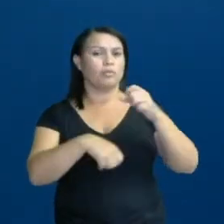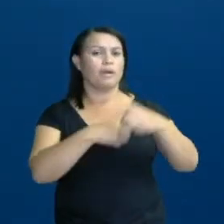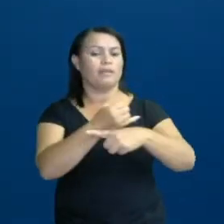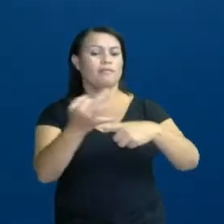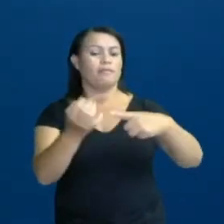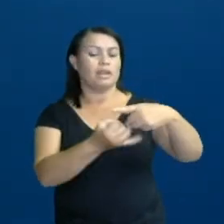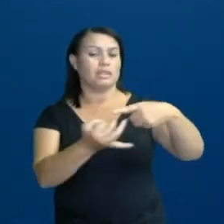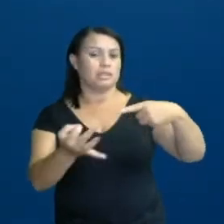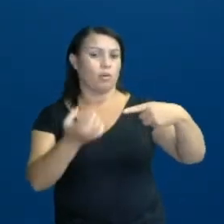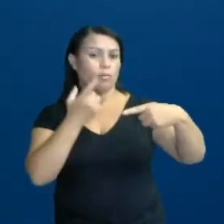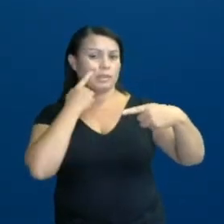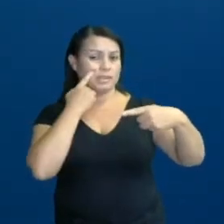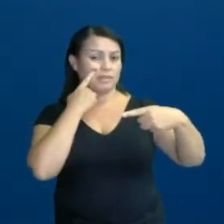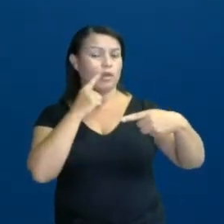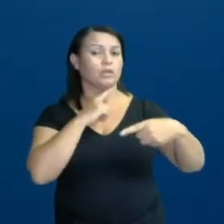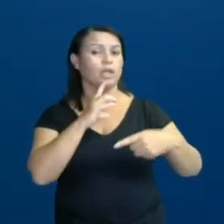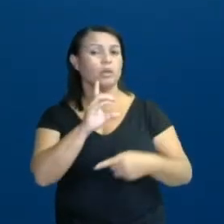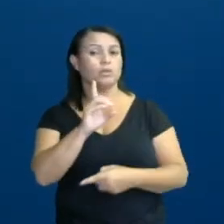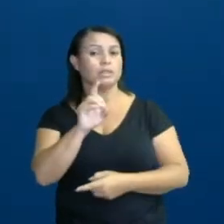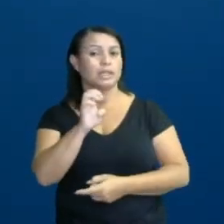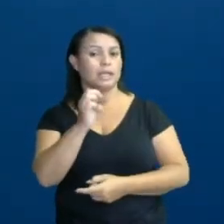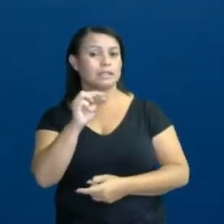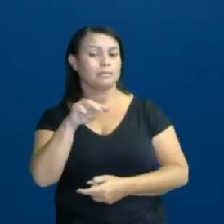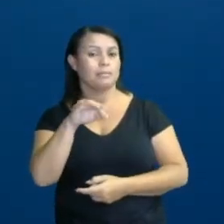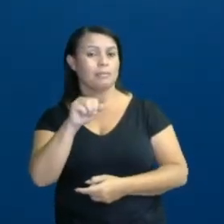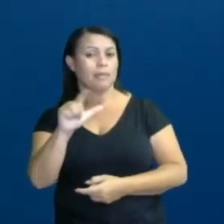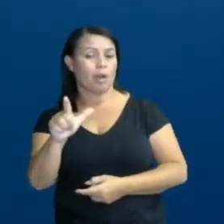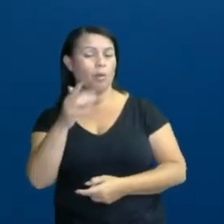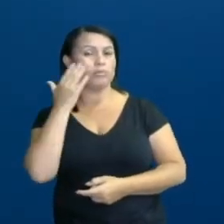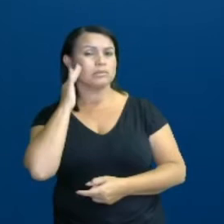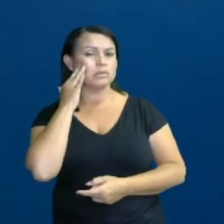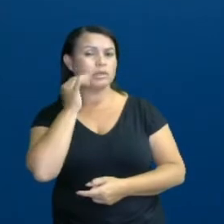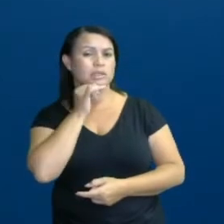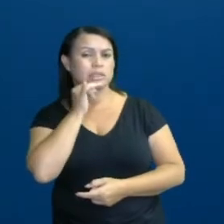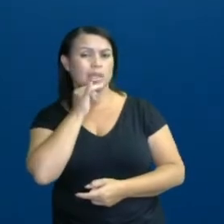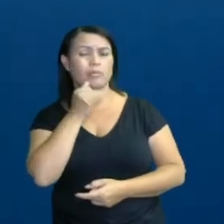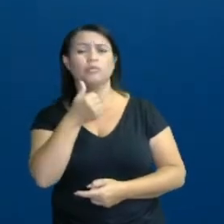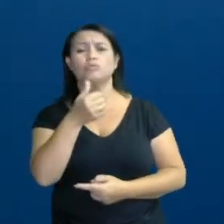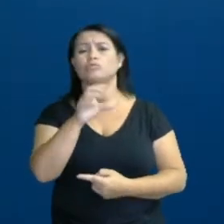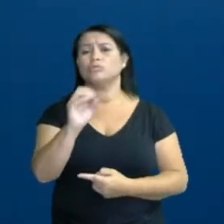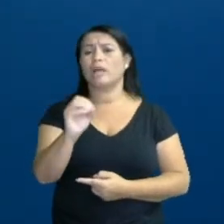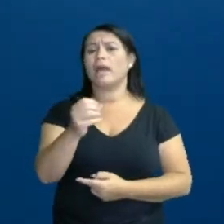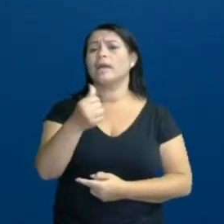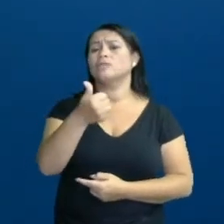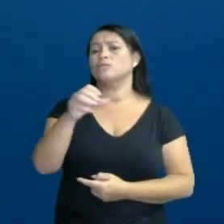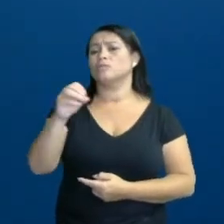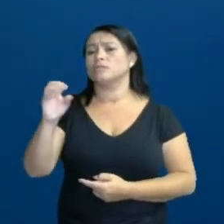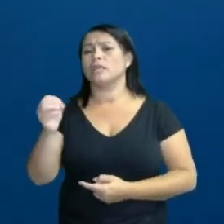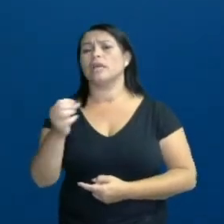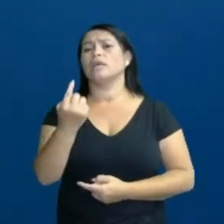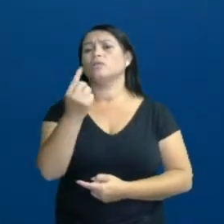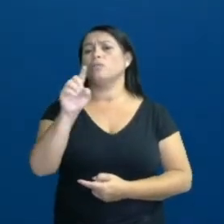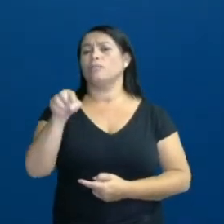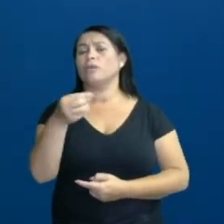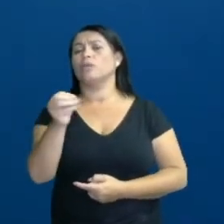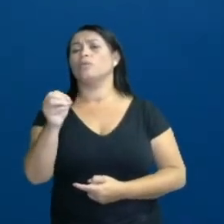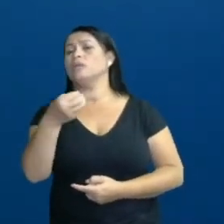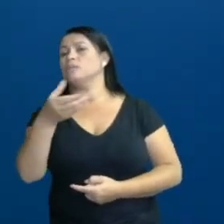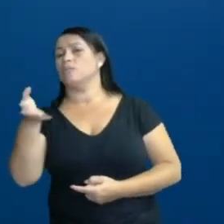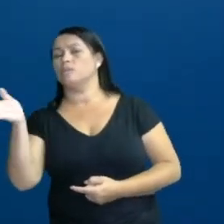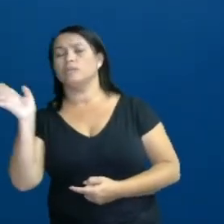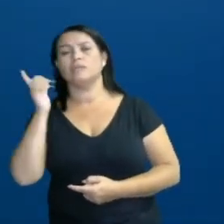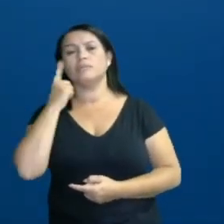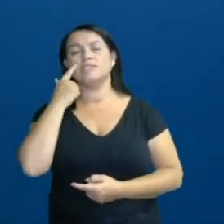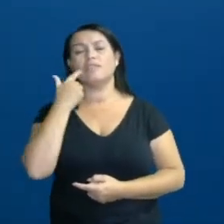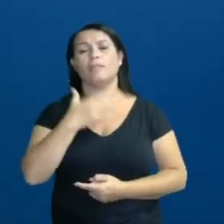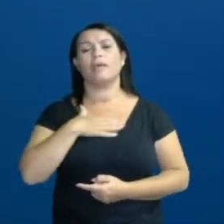agora você vai entender aquele exemplo que eu estava falando das casas 10, 100, 1000 e assim por diante, tá?